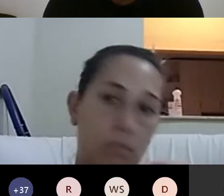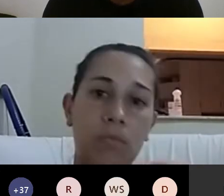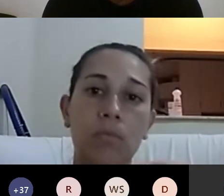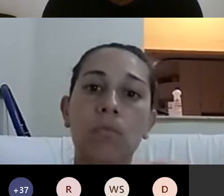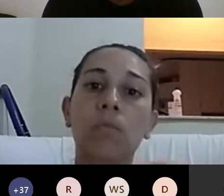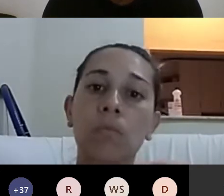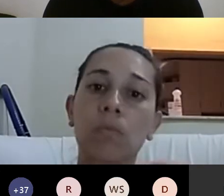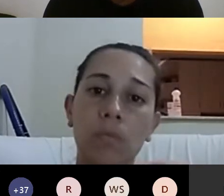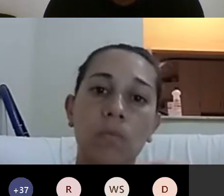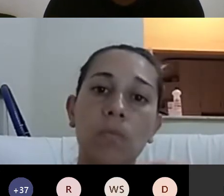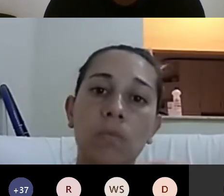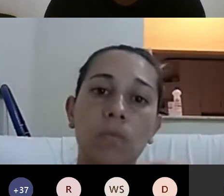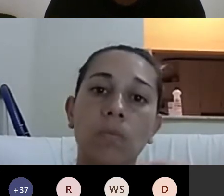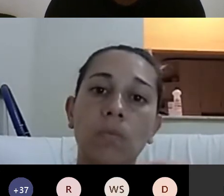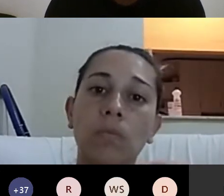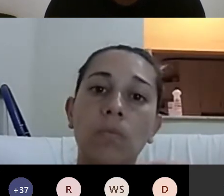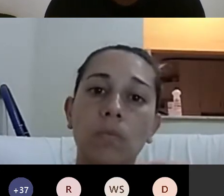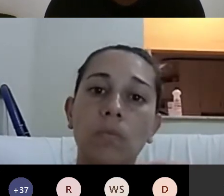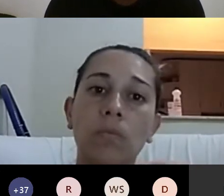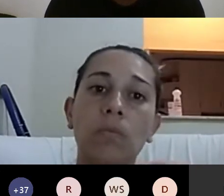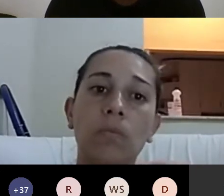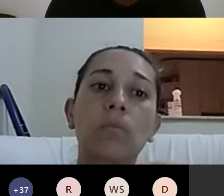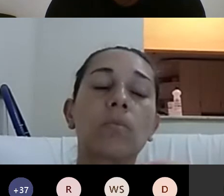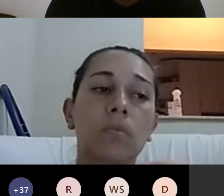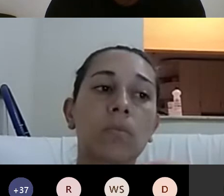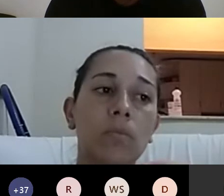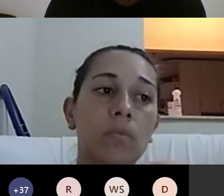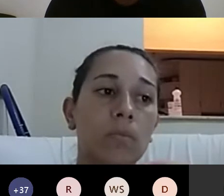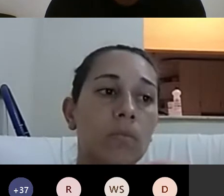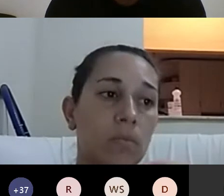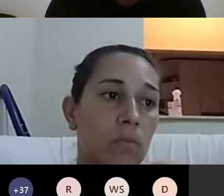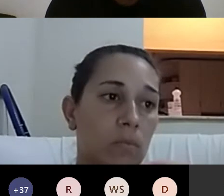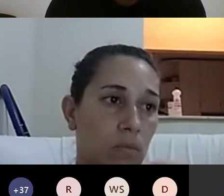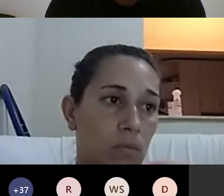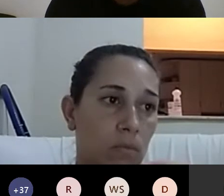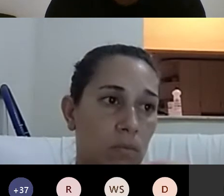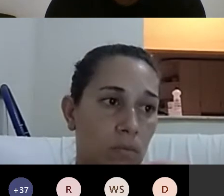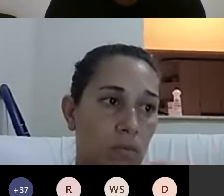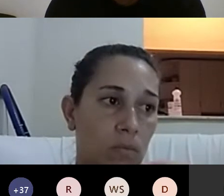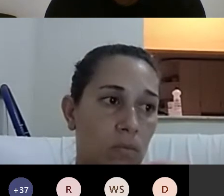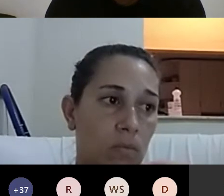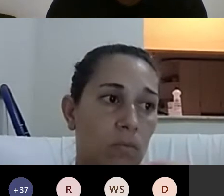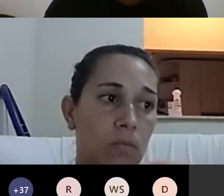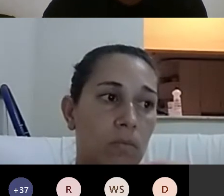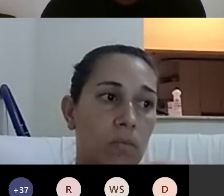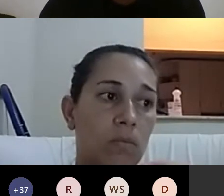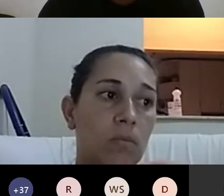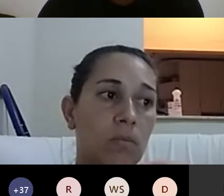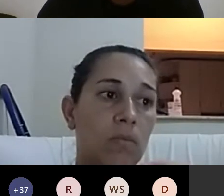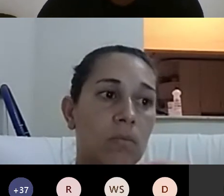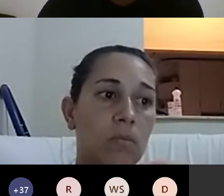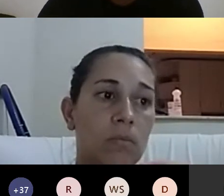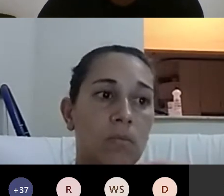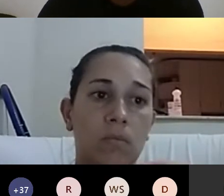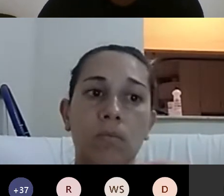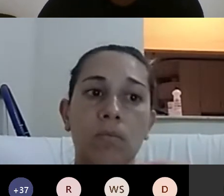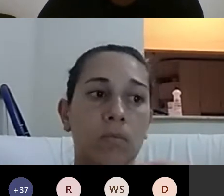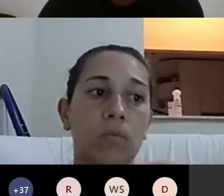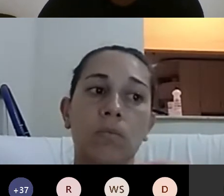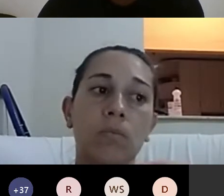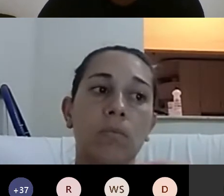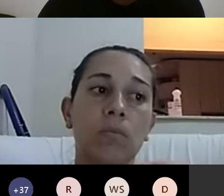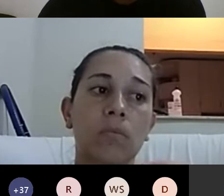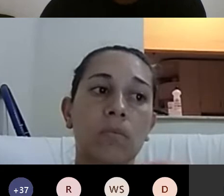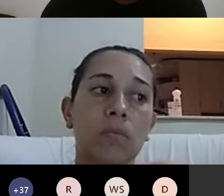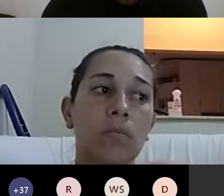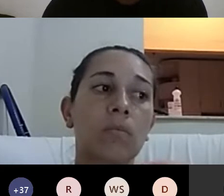sinaliza, perdeu o material, sei lá. Agora, mais do que nunca, precisamos estar mais ligados aí pela